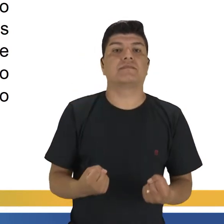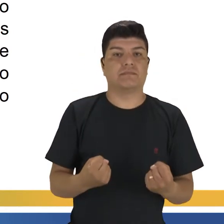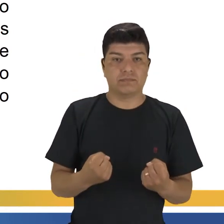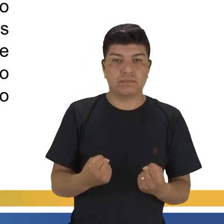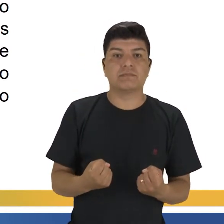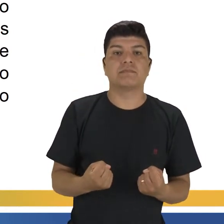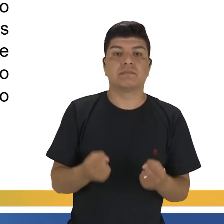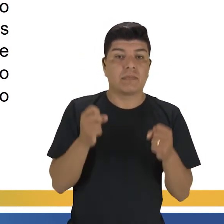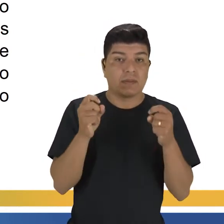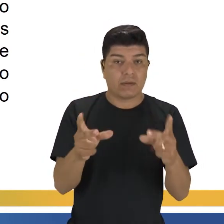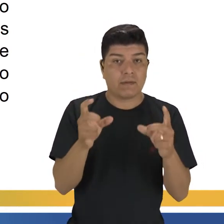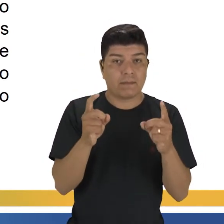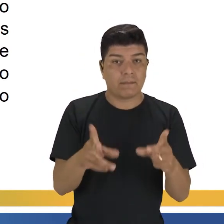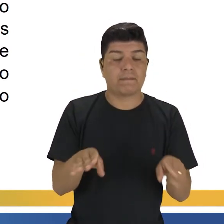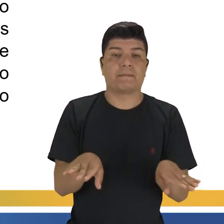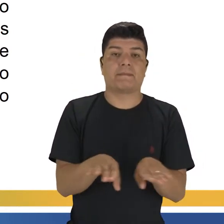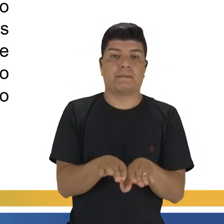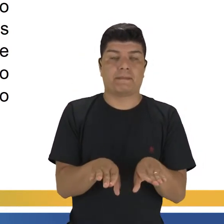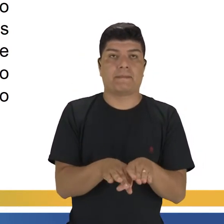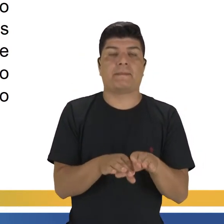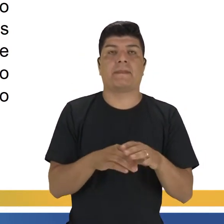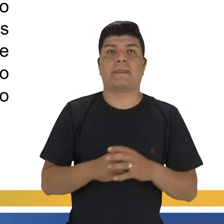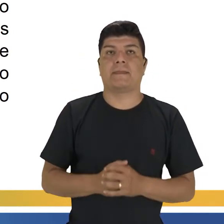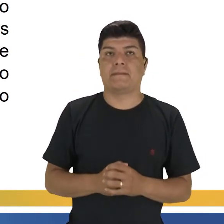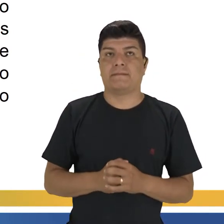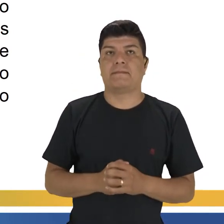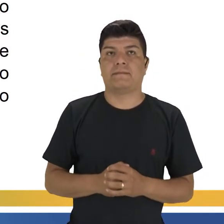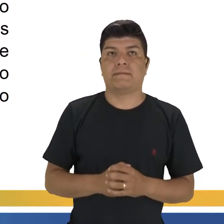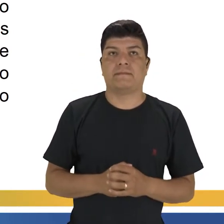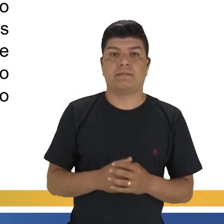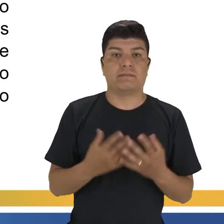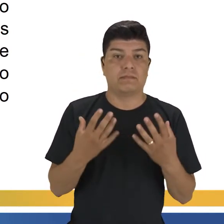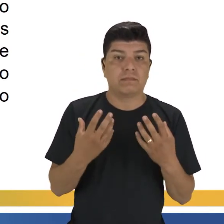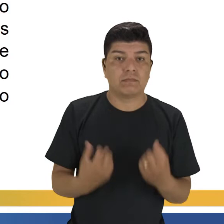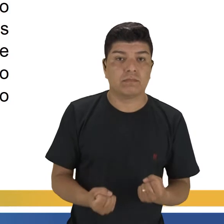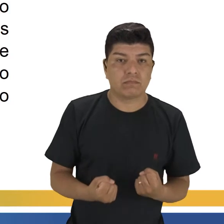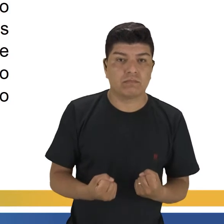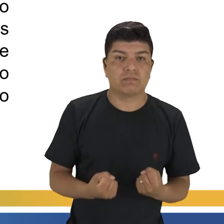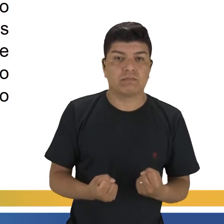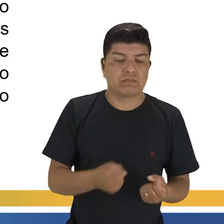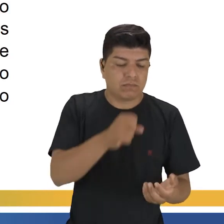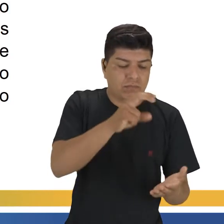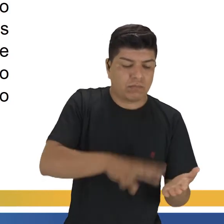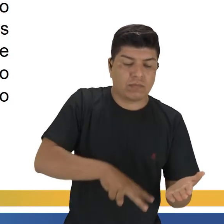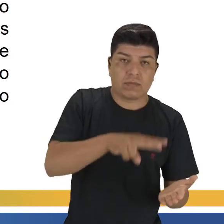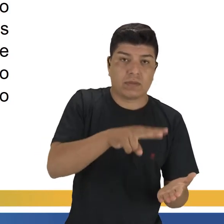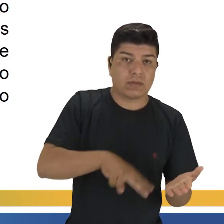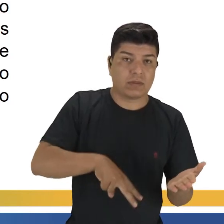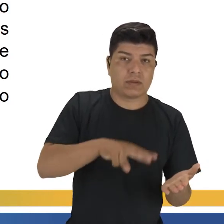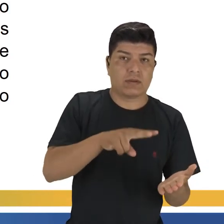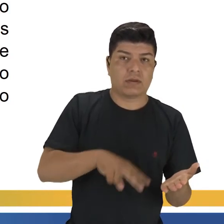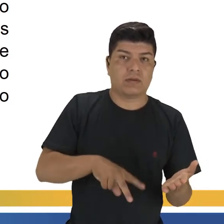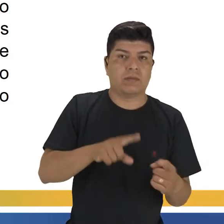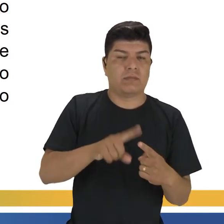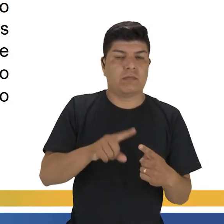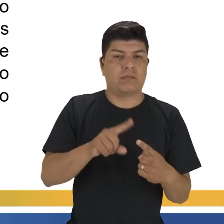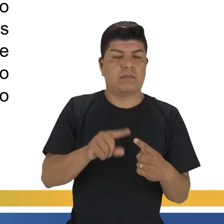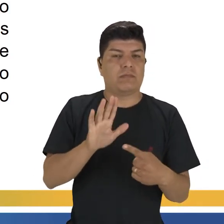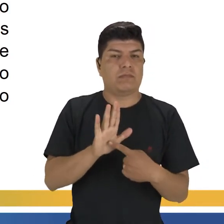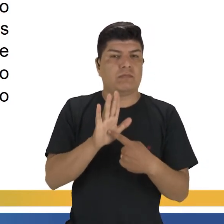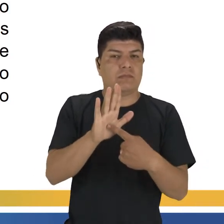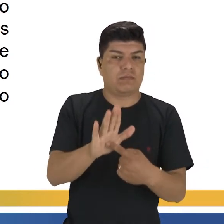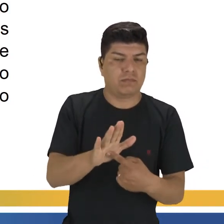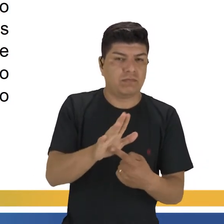aceitação, de venda, né, do consumo da leitura, porque foram publicados em